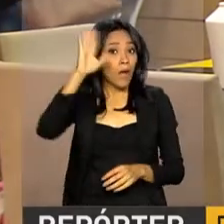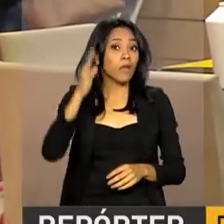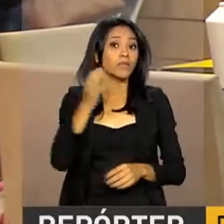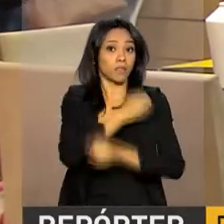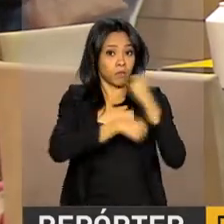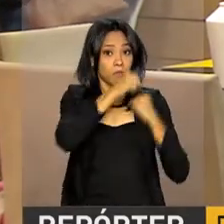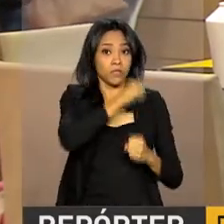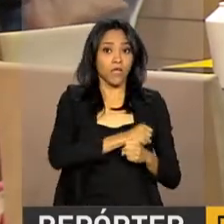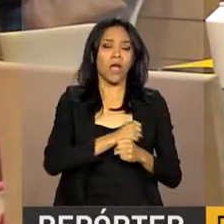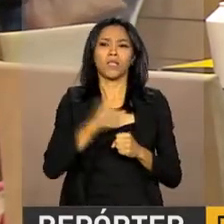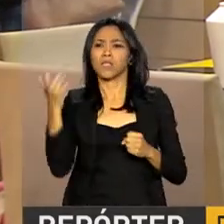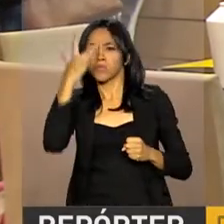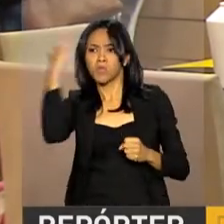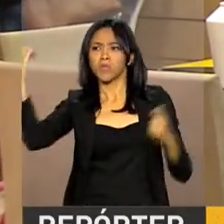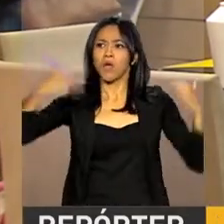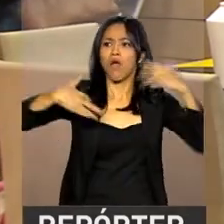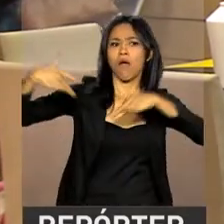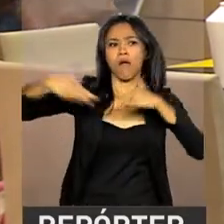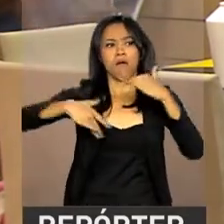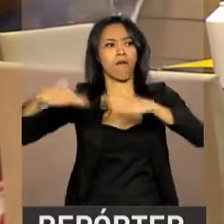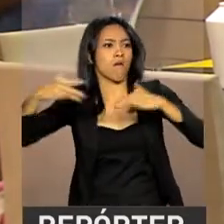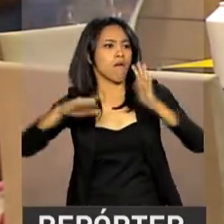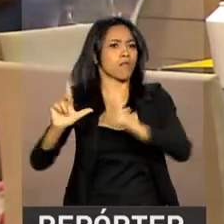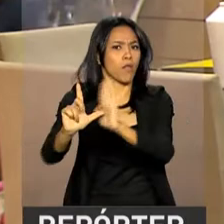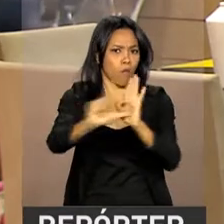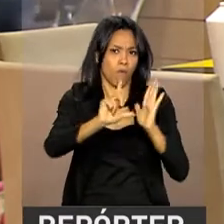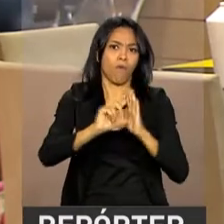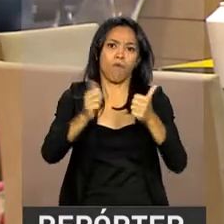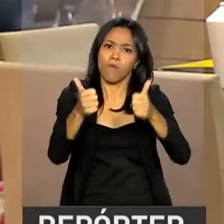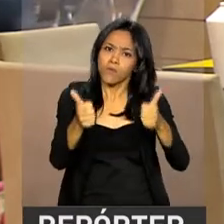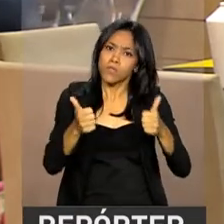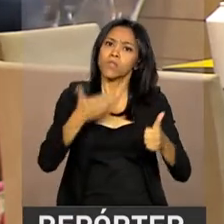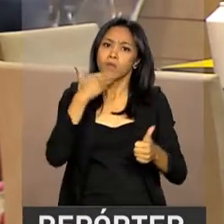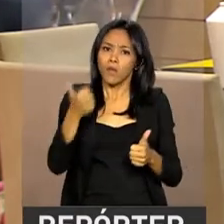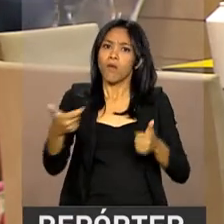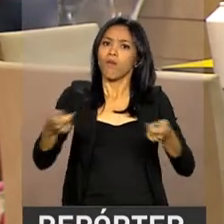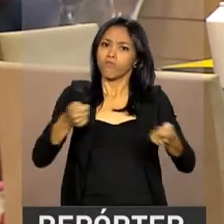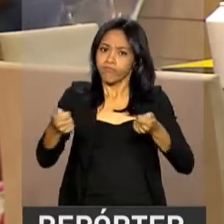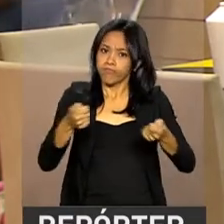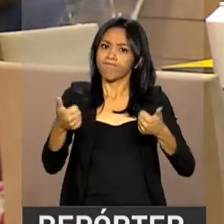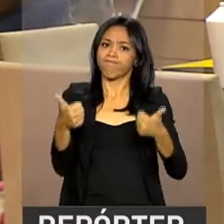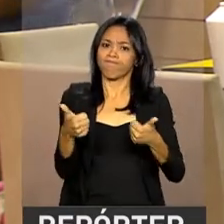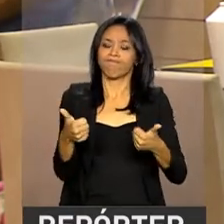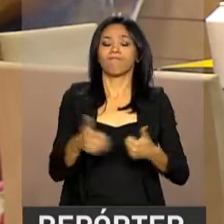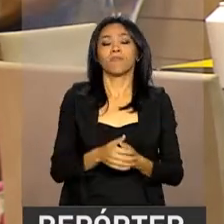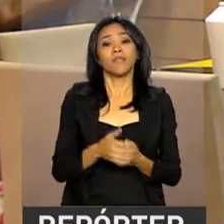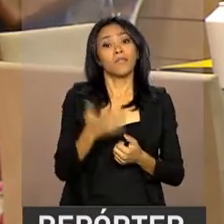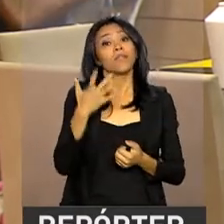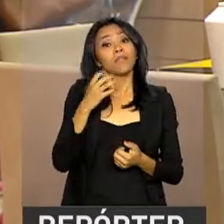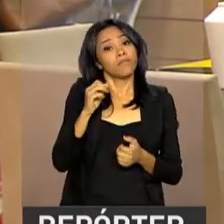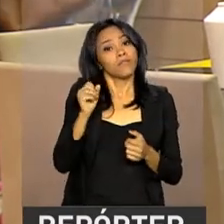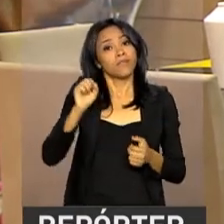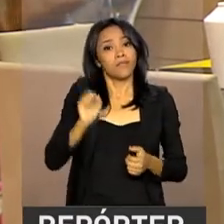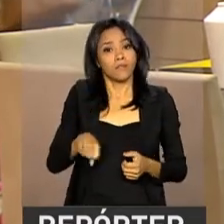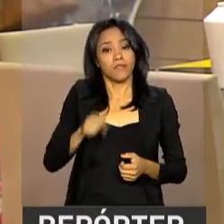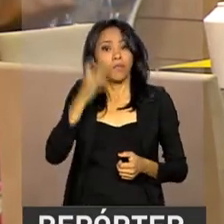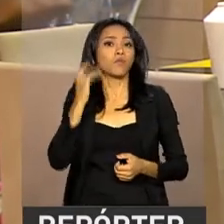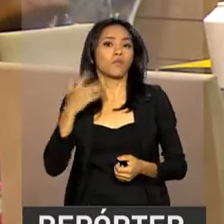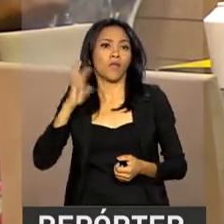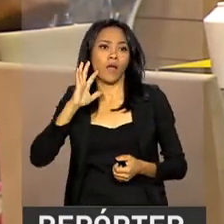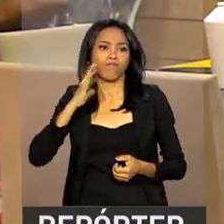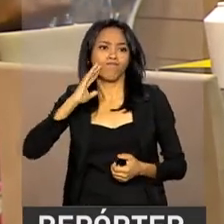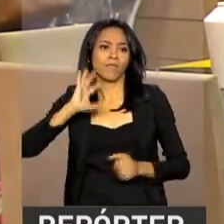movimentada loja tem mais movimento tem mais clientes na loja final a estabilidade é melhor eu consumidor realmente está sentindo mais confiança